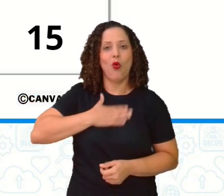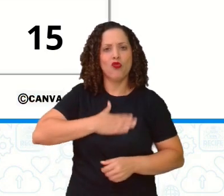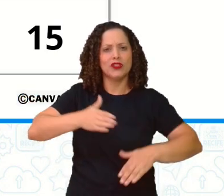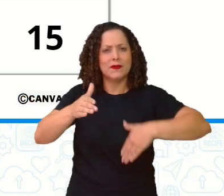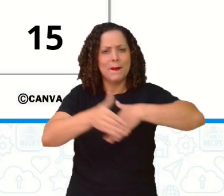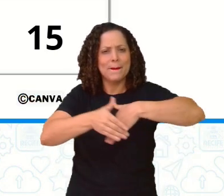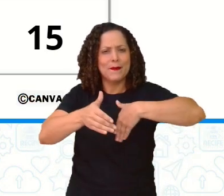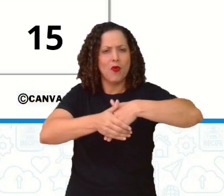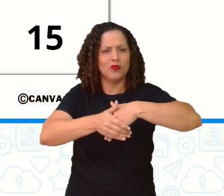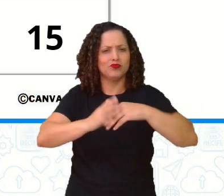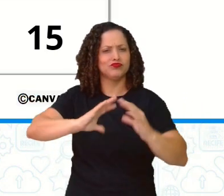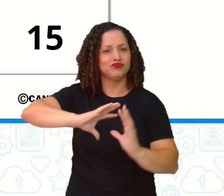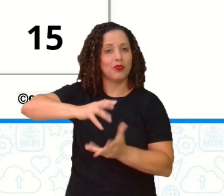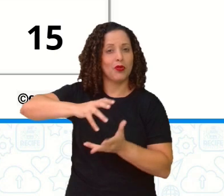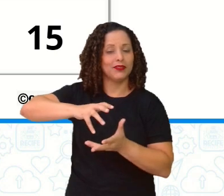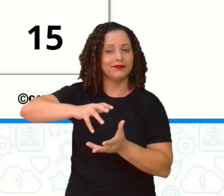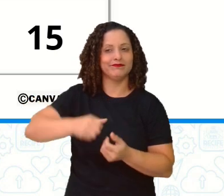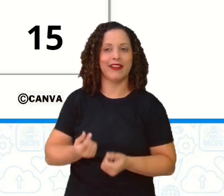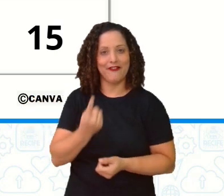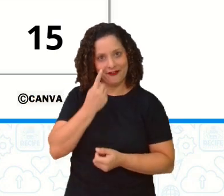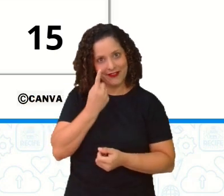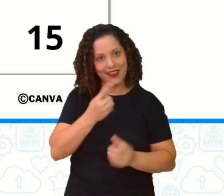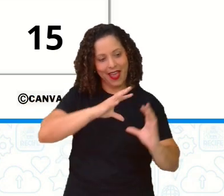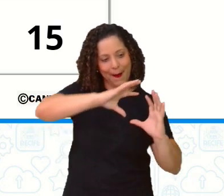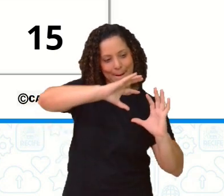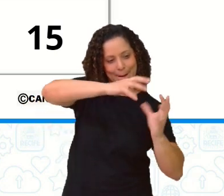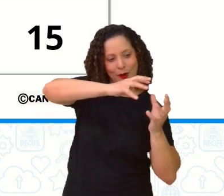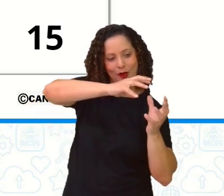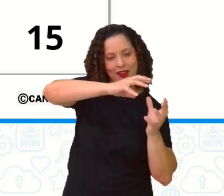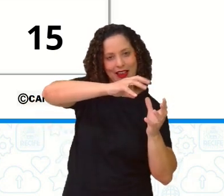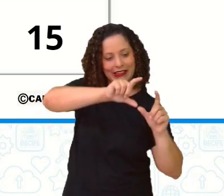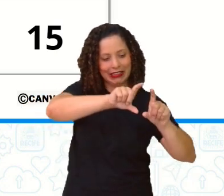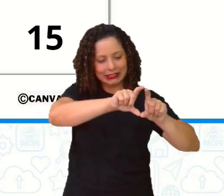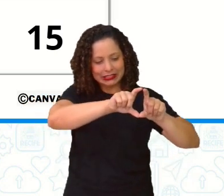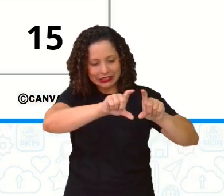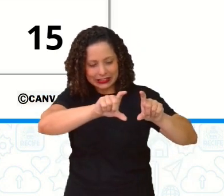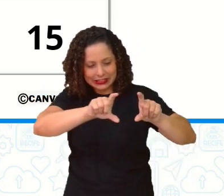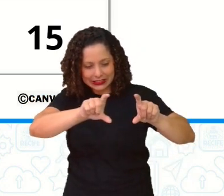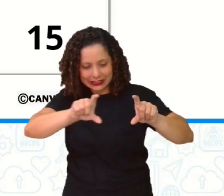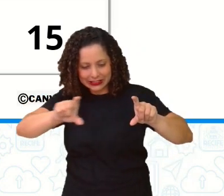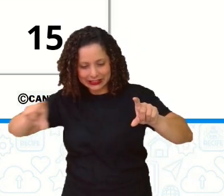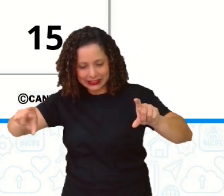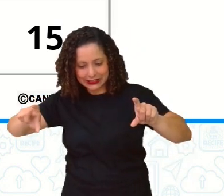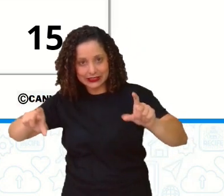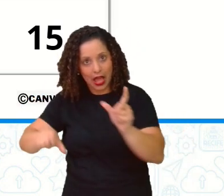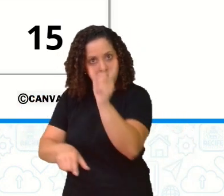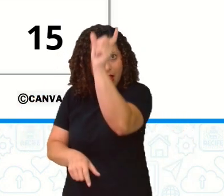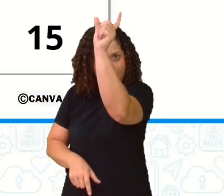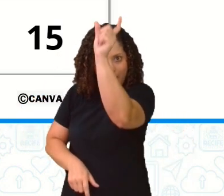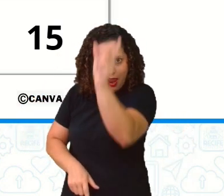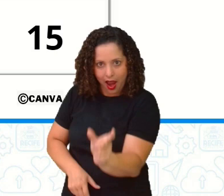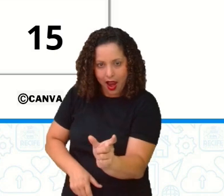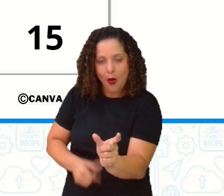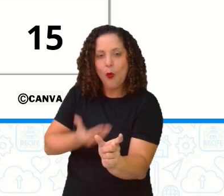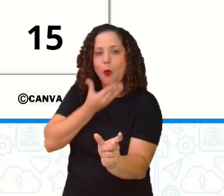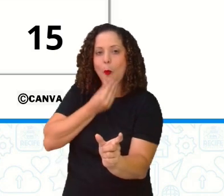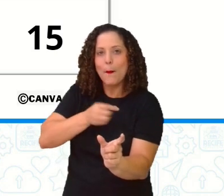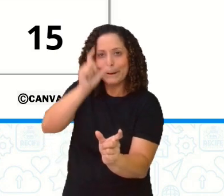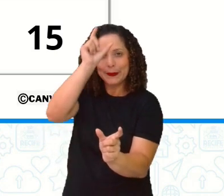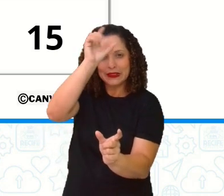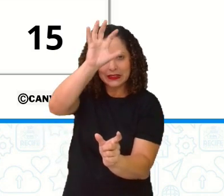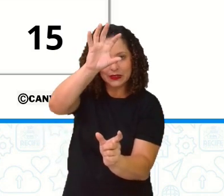só você ir, ó, na linha da bola e na coluna do menino. E você chega ao